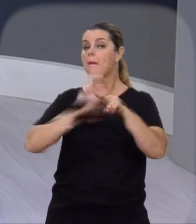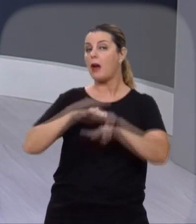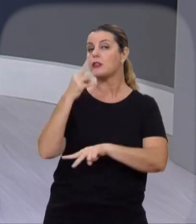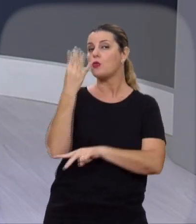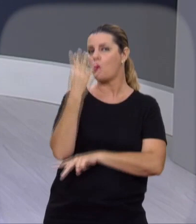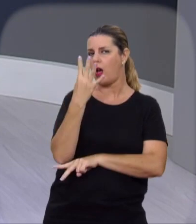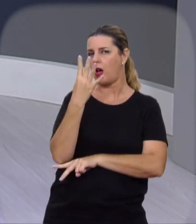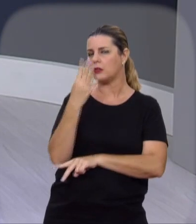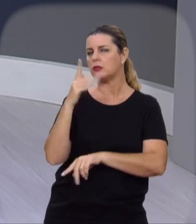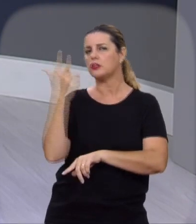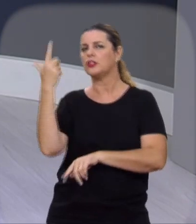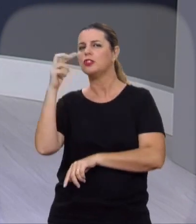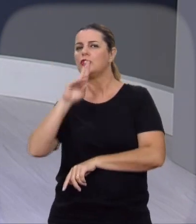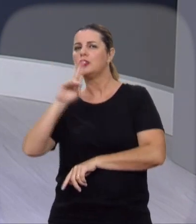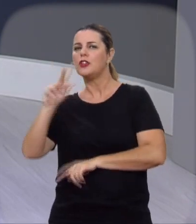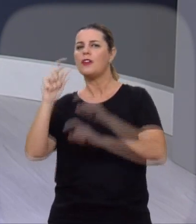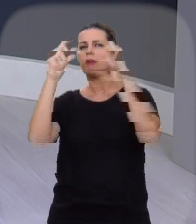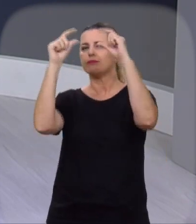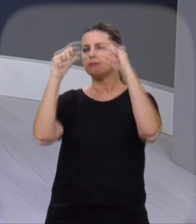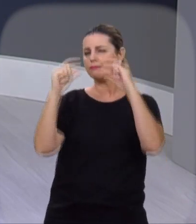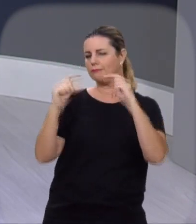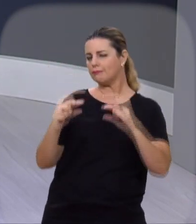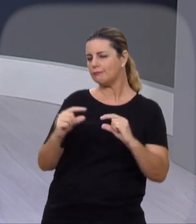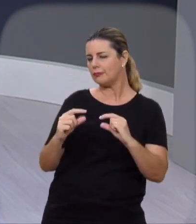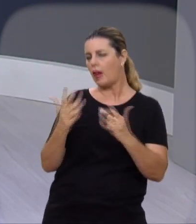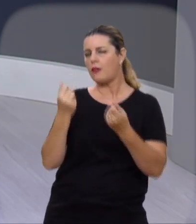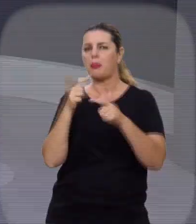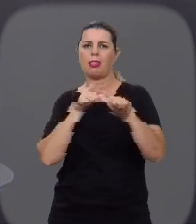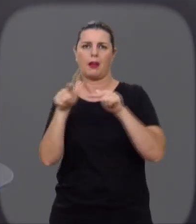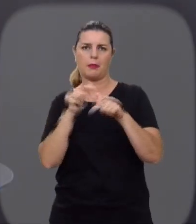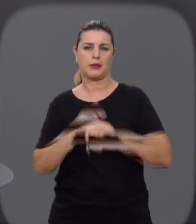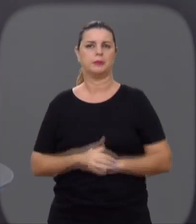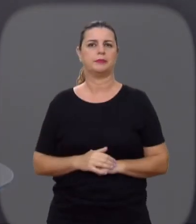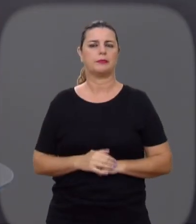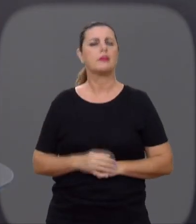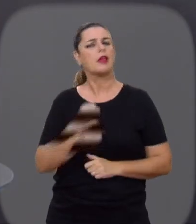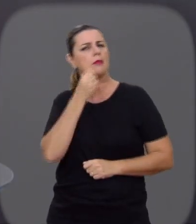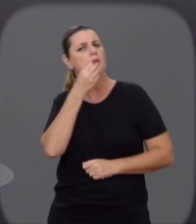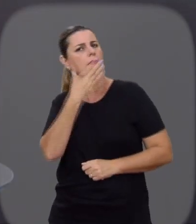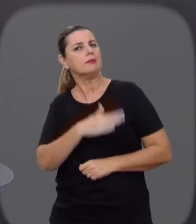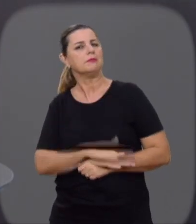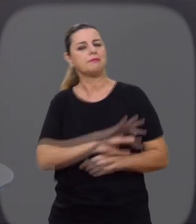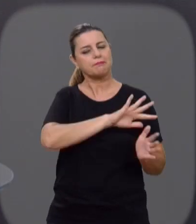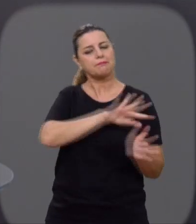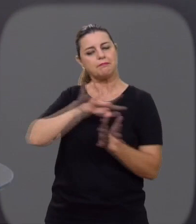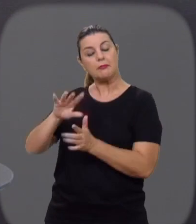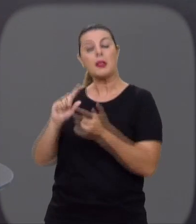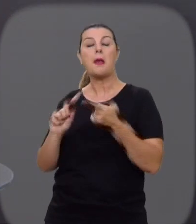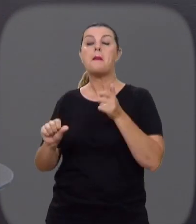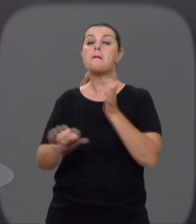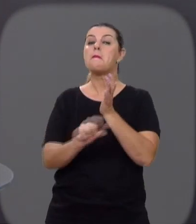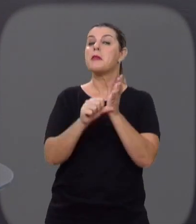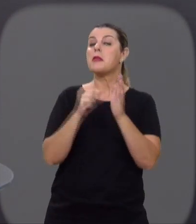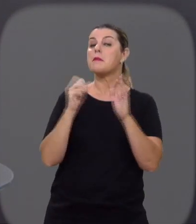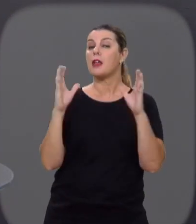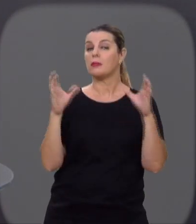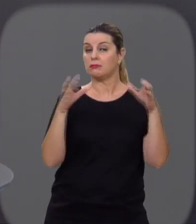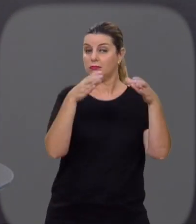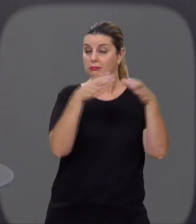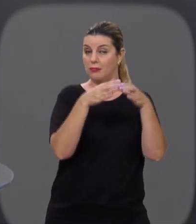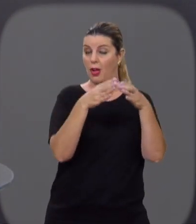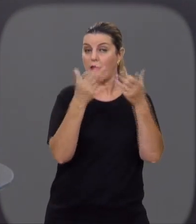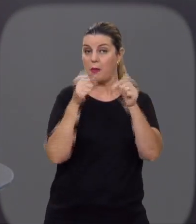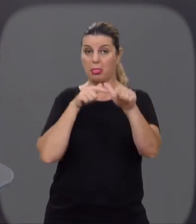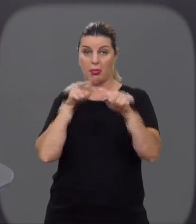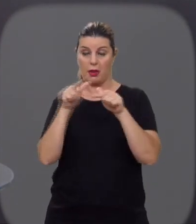4 vídeos, onde teremos outros subtópicos, onde nós vamos trabalhar. Muito bem, nesse primeiro vídeo, nesse primeiro bloco, vamos